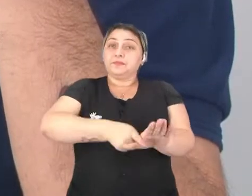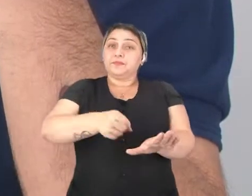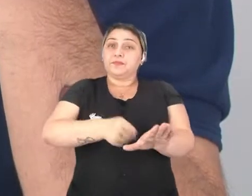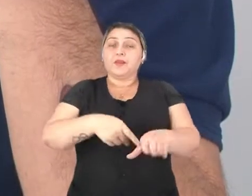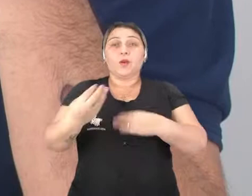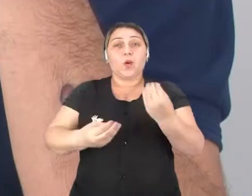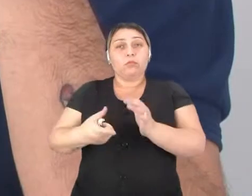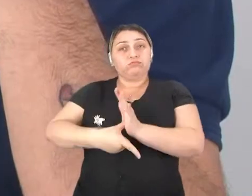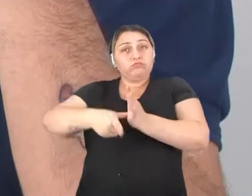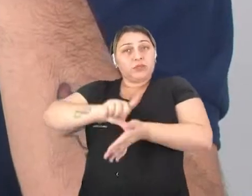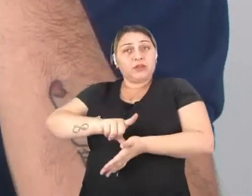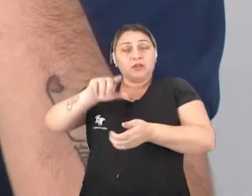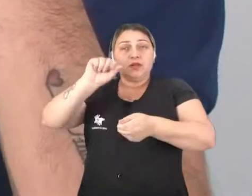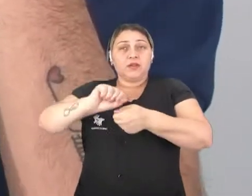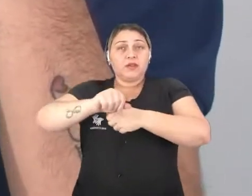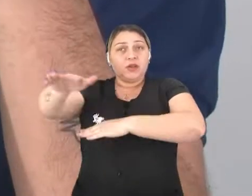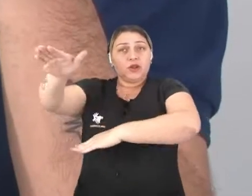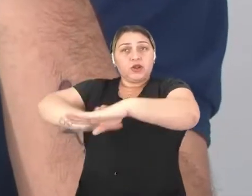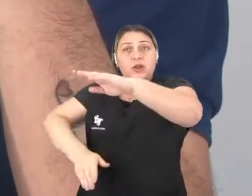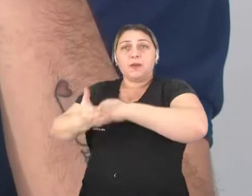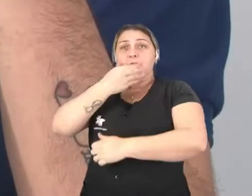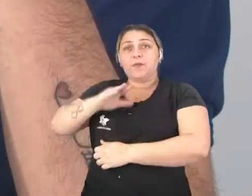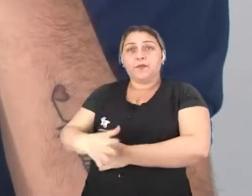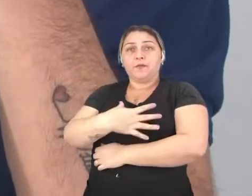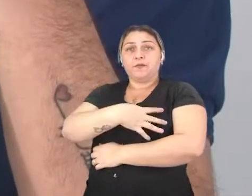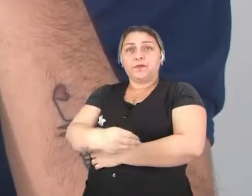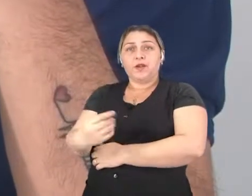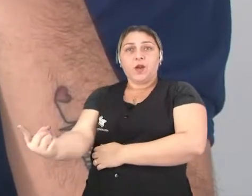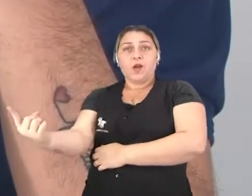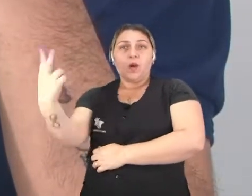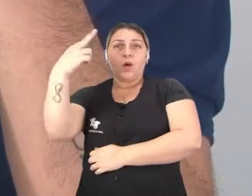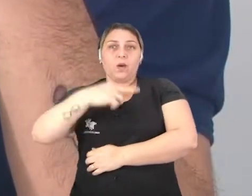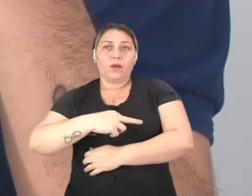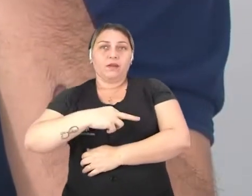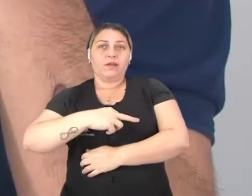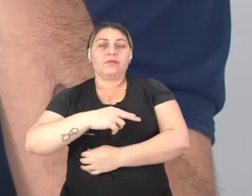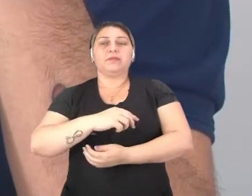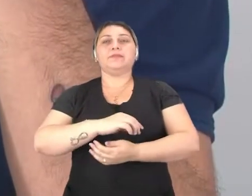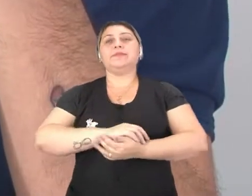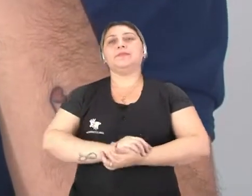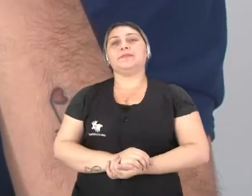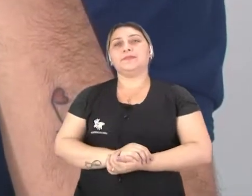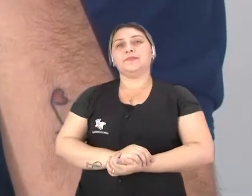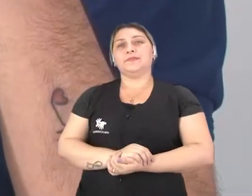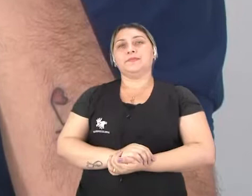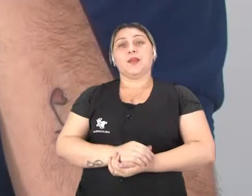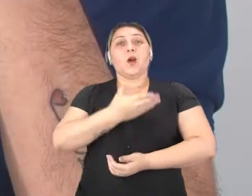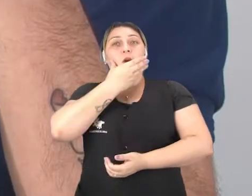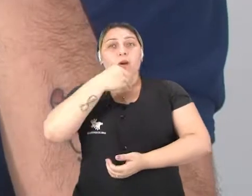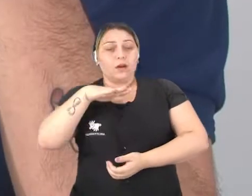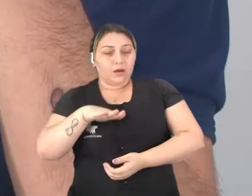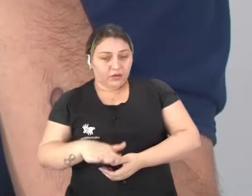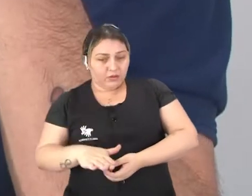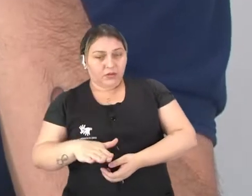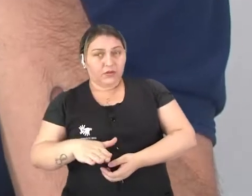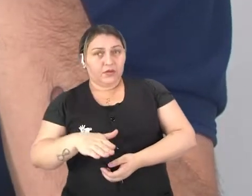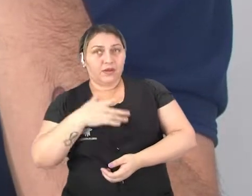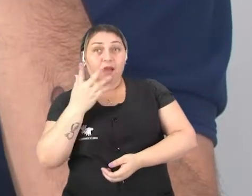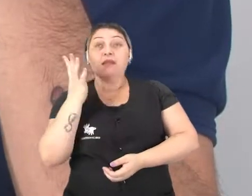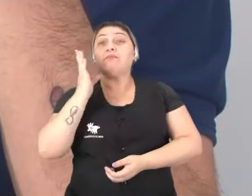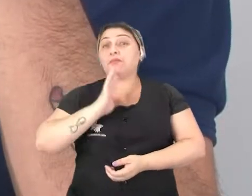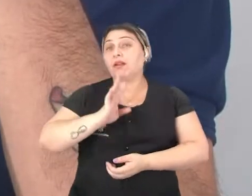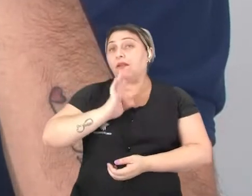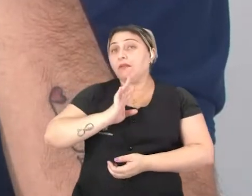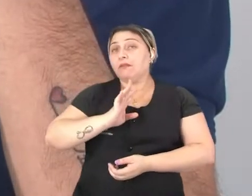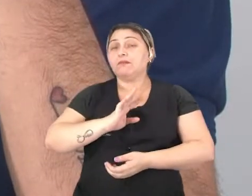como antigamente, e chamou o garoto: Filho, olha! O garoto disse: